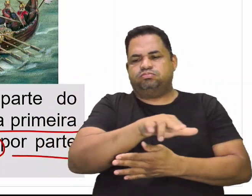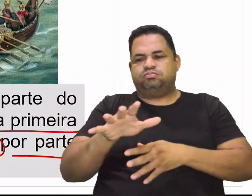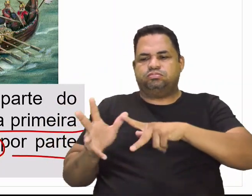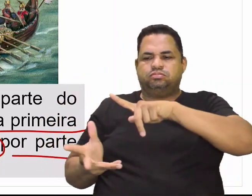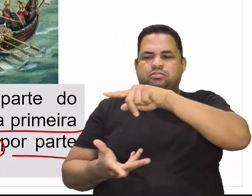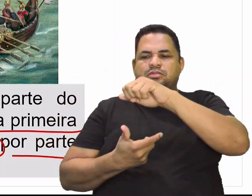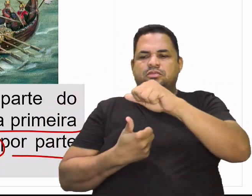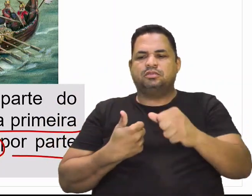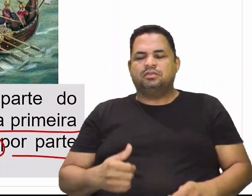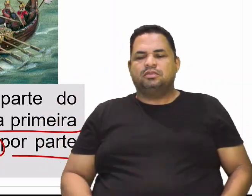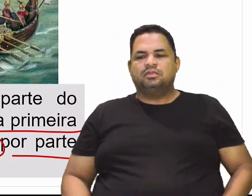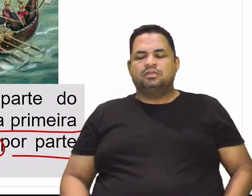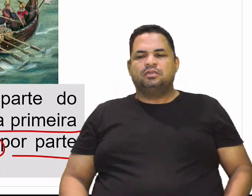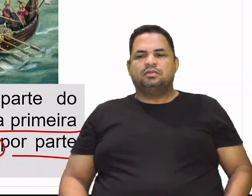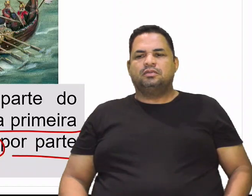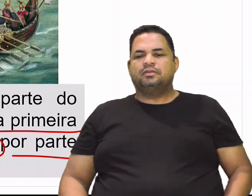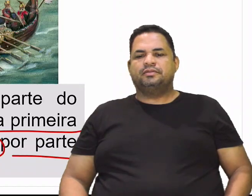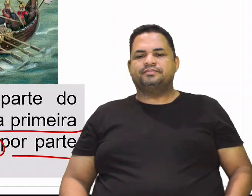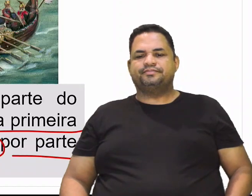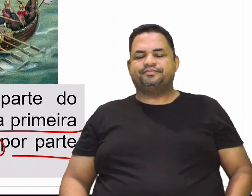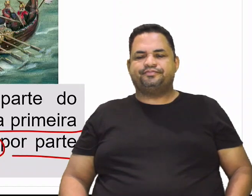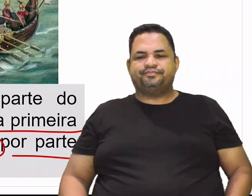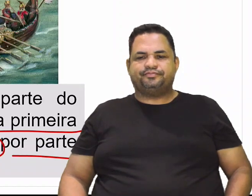Com isso, senhores,